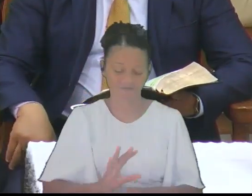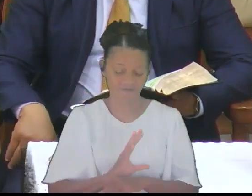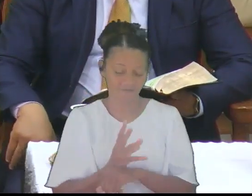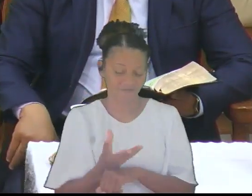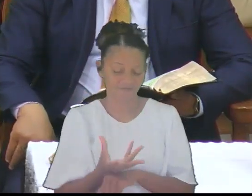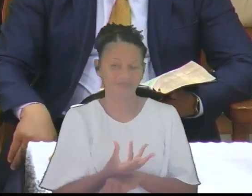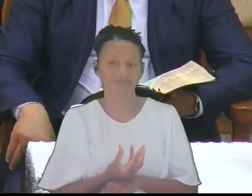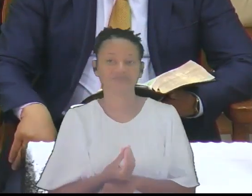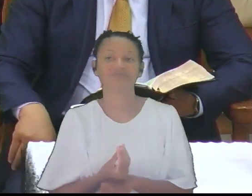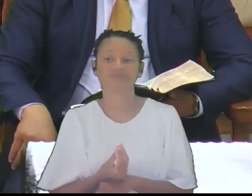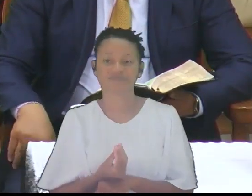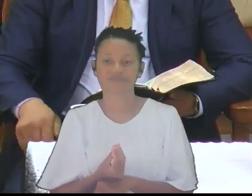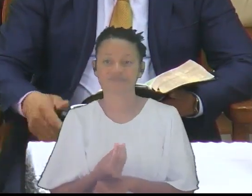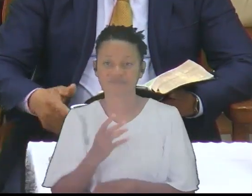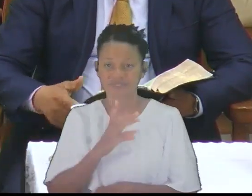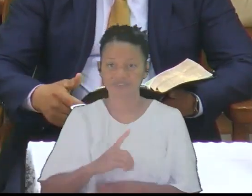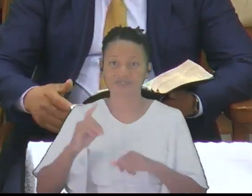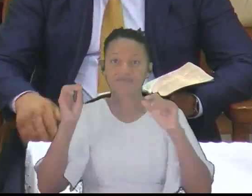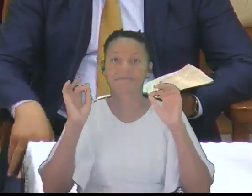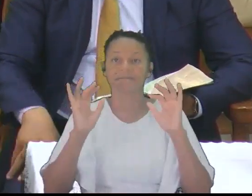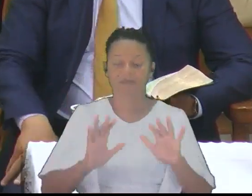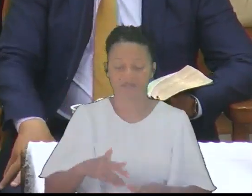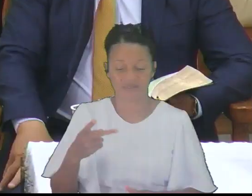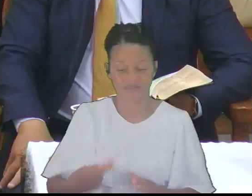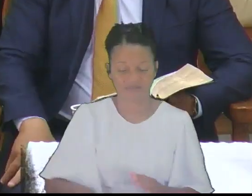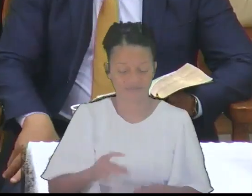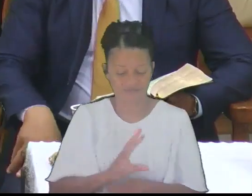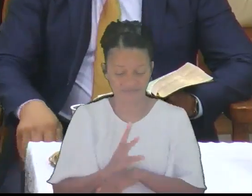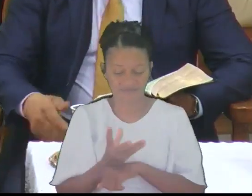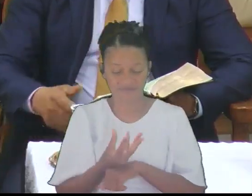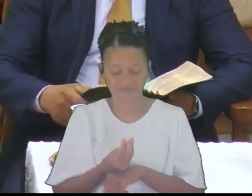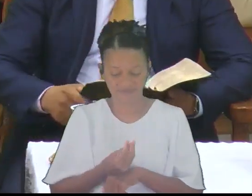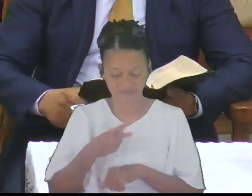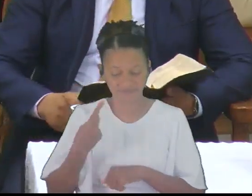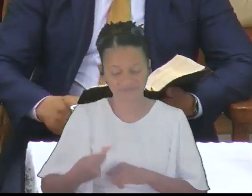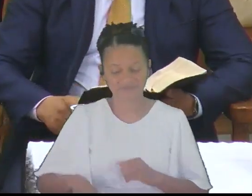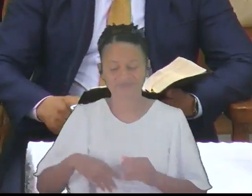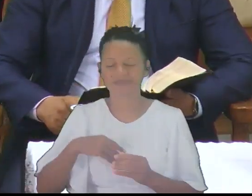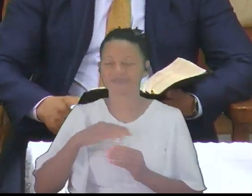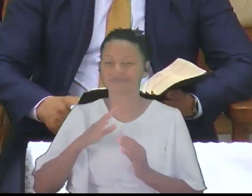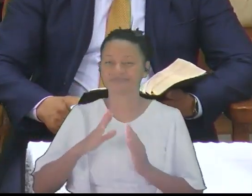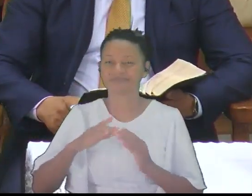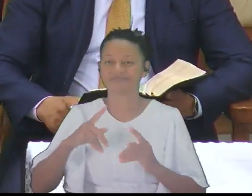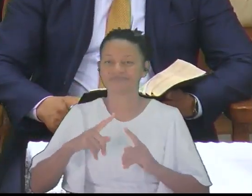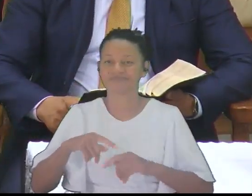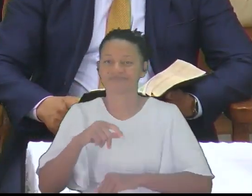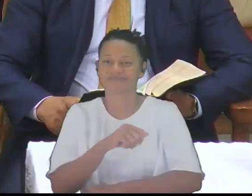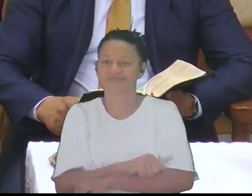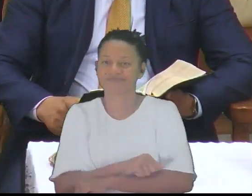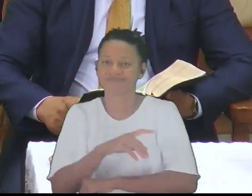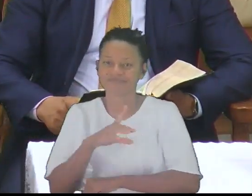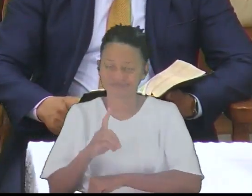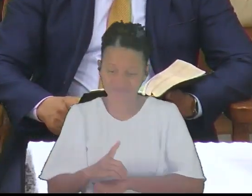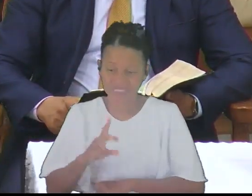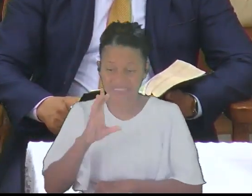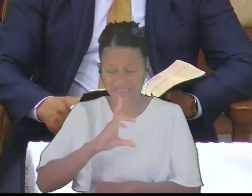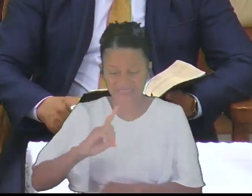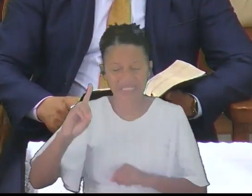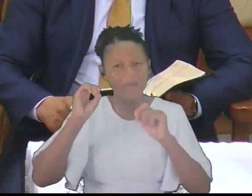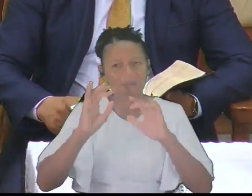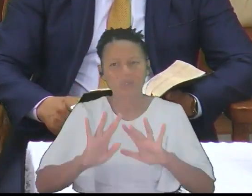igreja. Que Deus abençoe a igreja do Farol. Aleluia. Que Deus abençoe quem estiver ouvindo esta